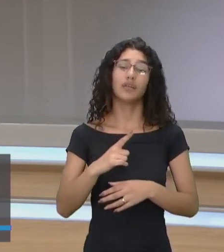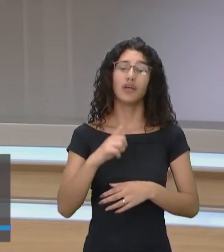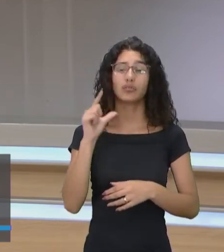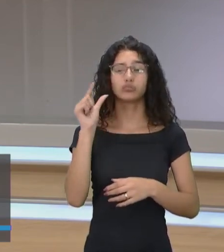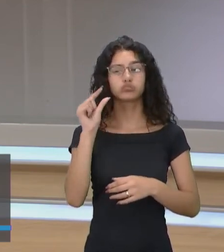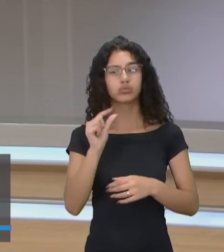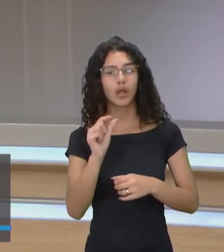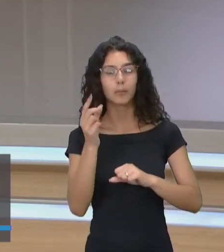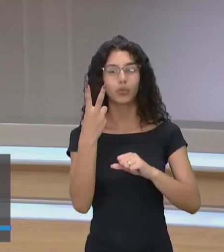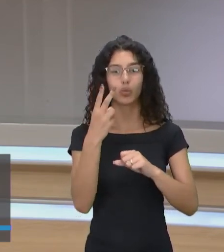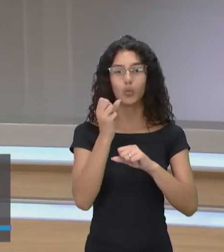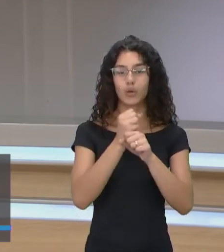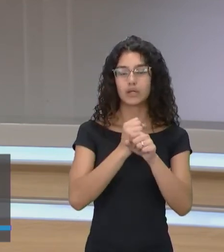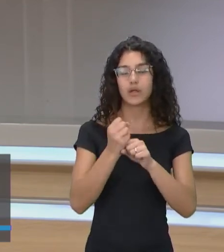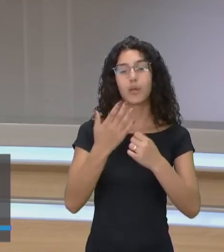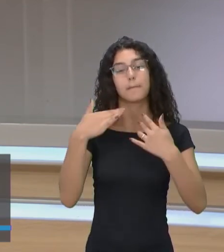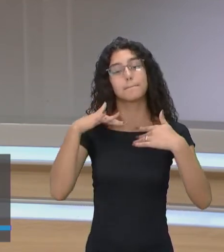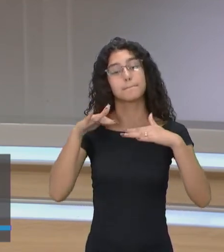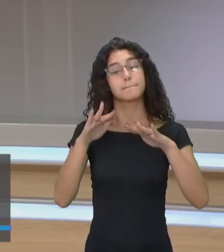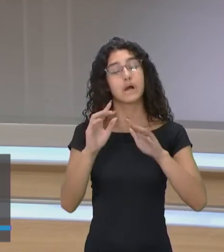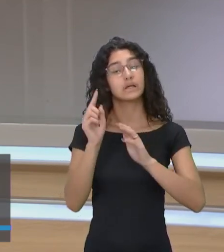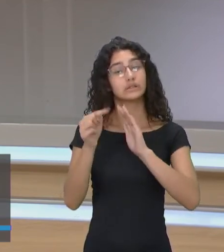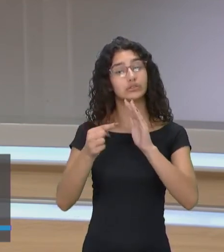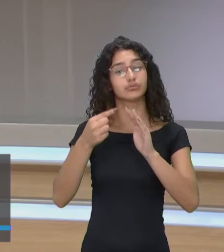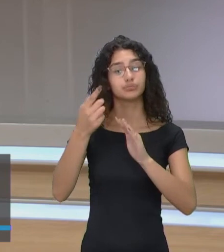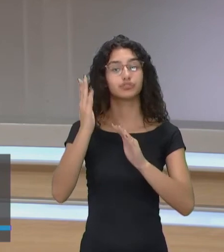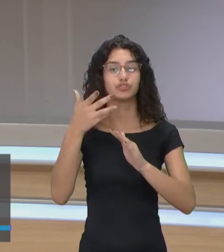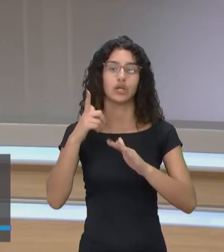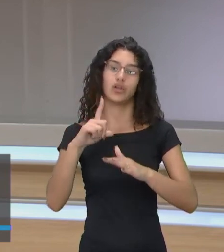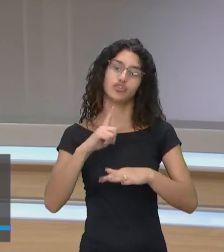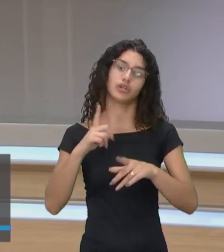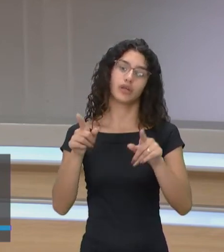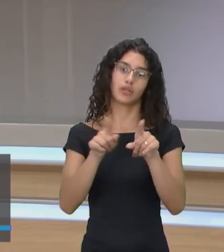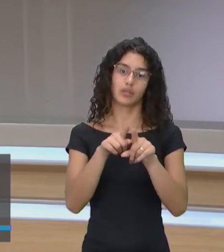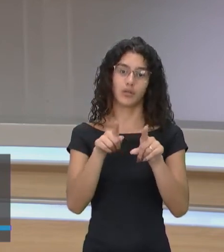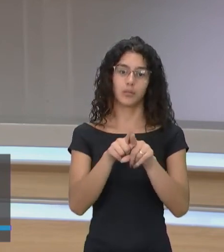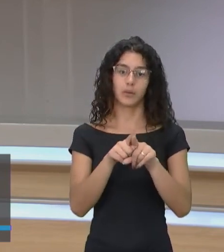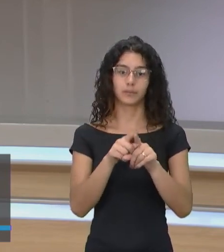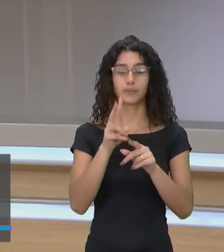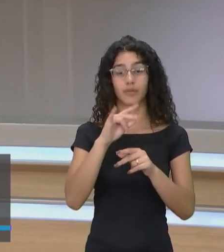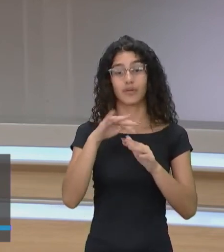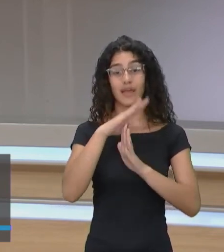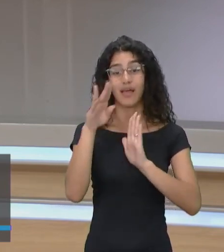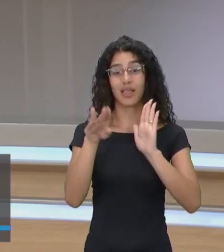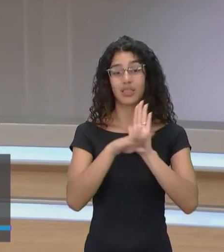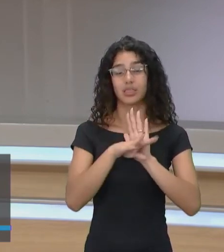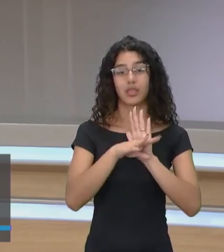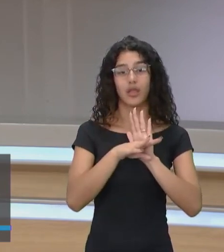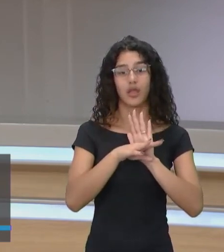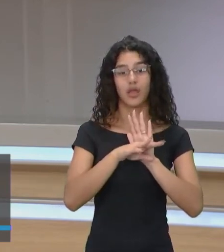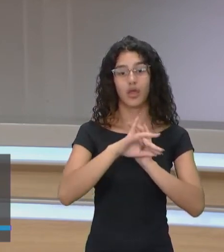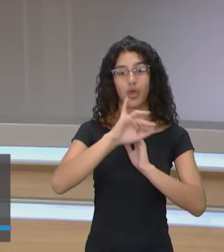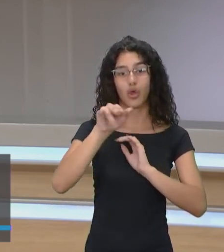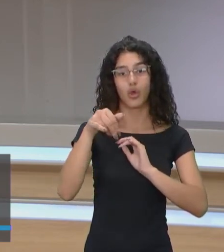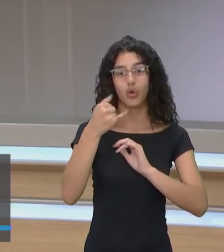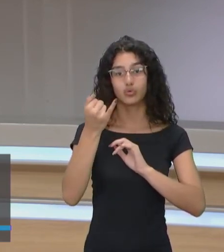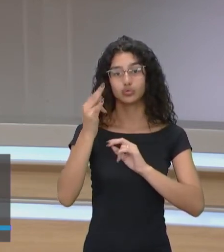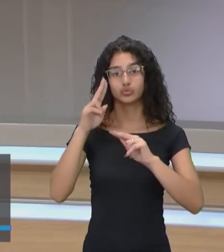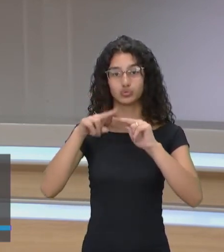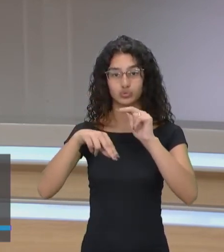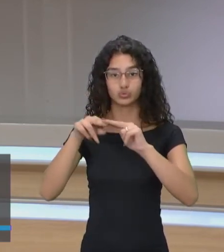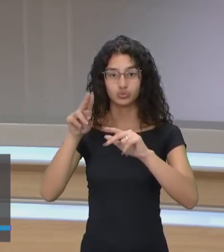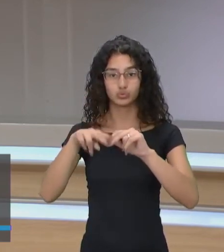pouquinho, curta, 2 anos, mas que outra já está entrando em vigor aí e vai estar até junho de 2022, em teoria.